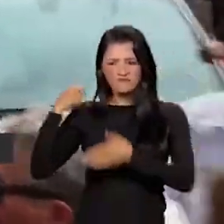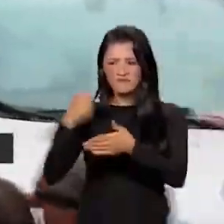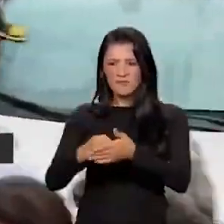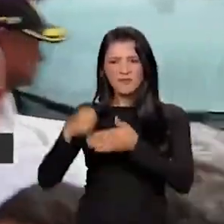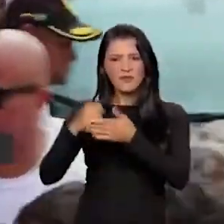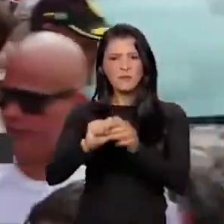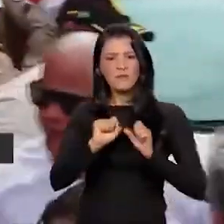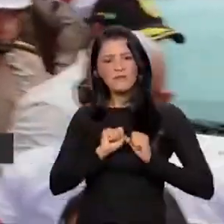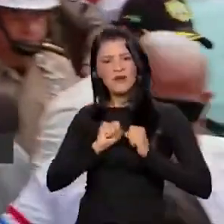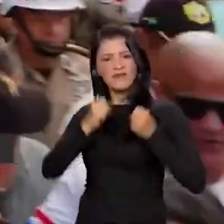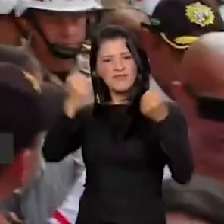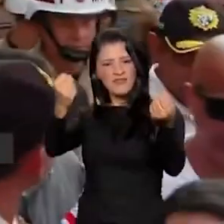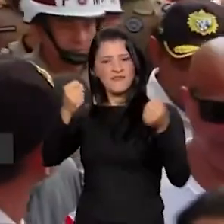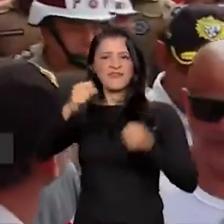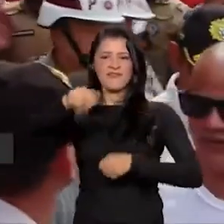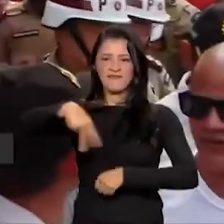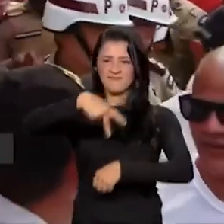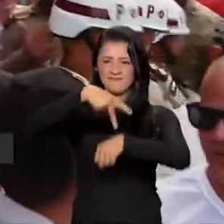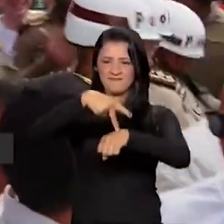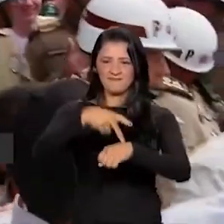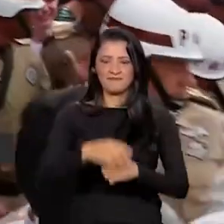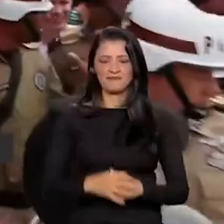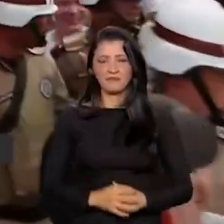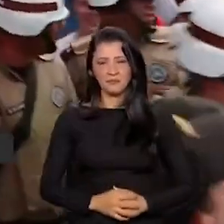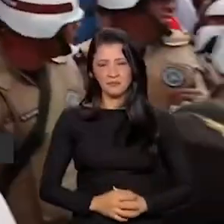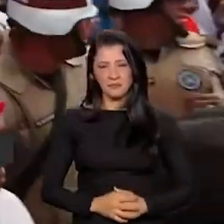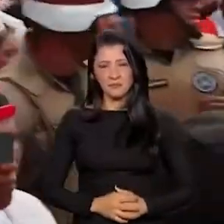em defesa da pátria.